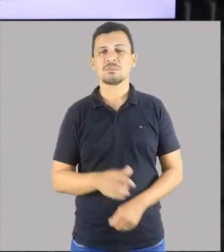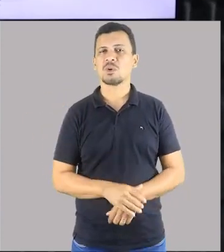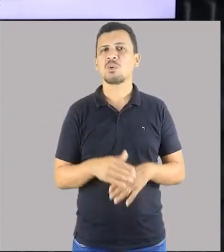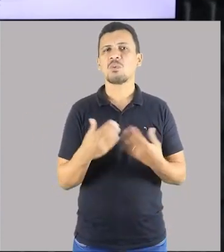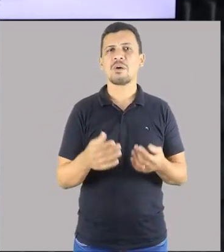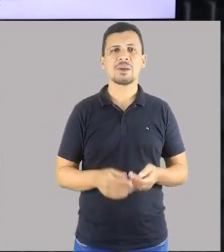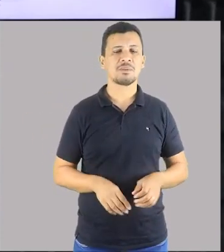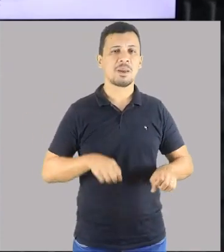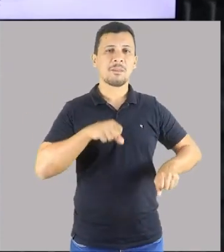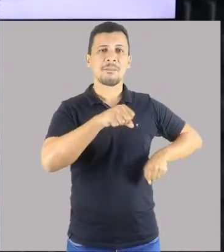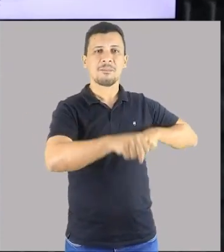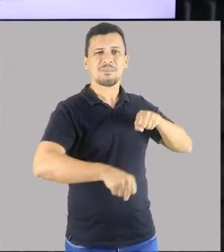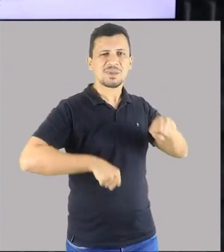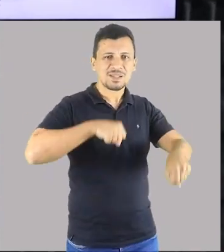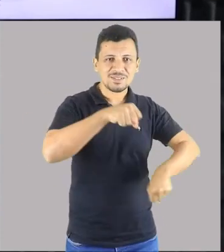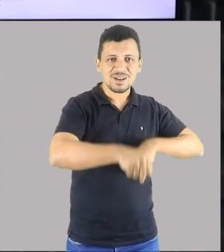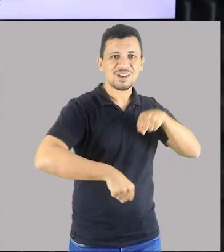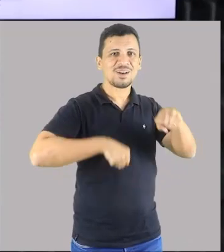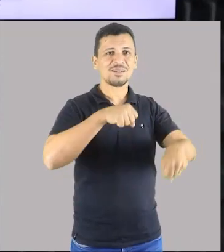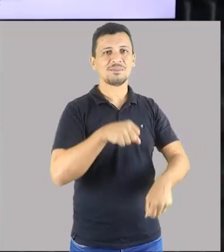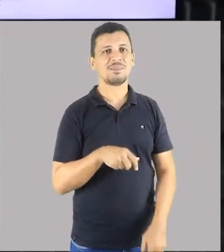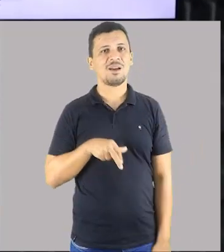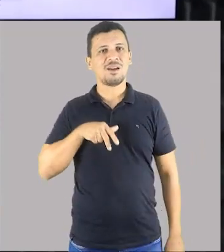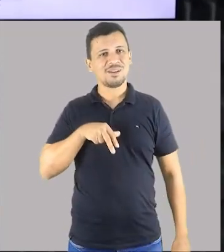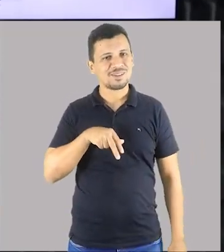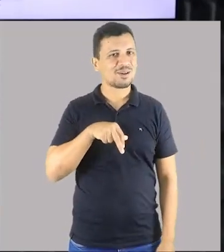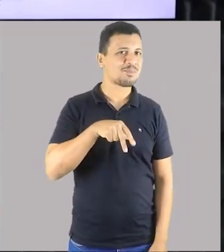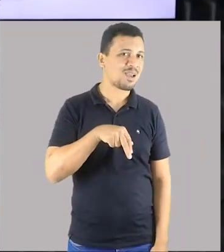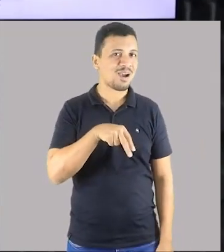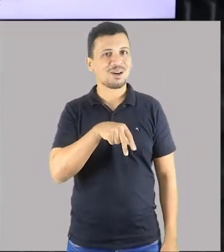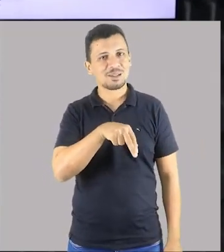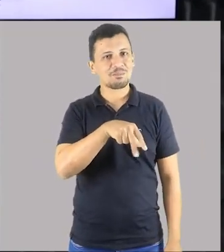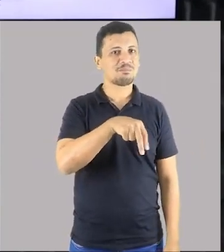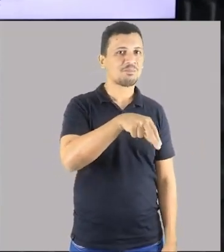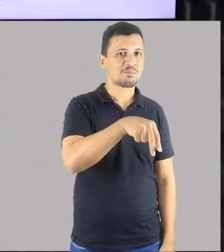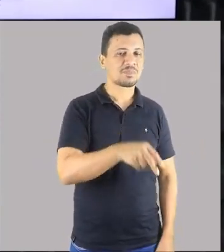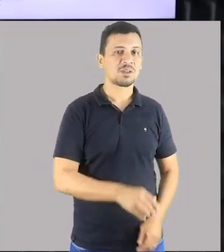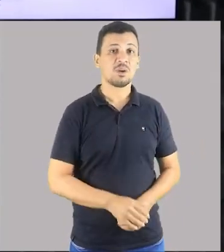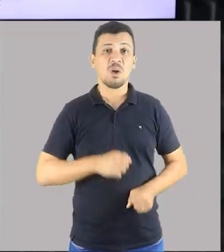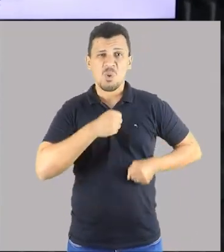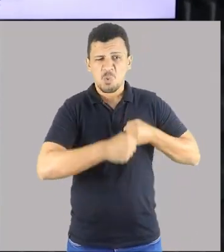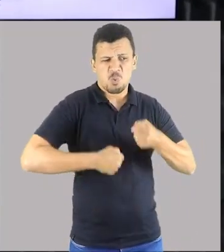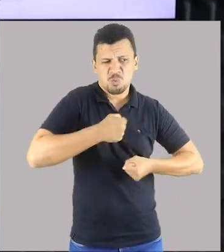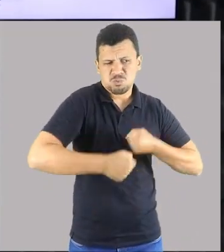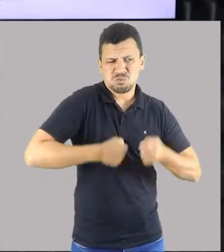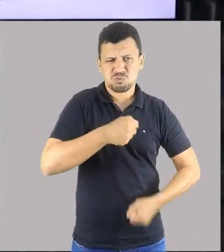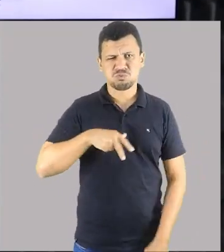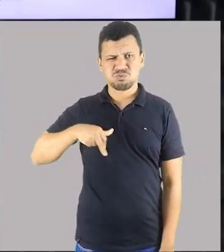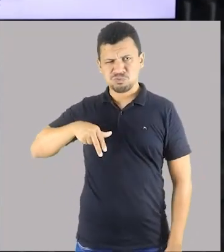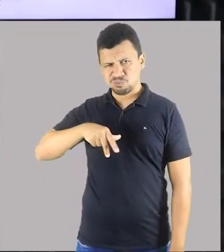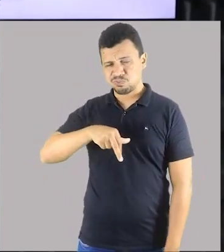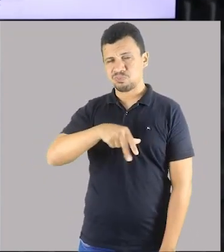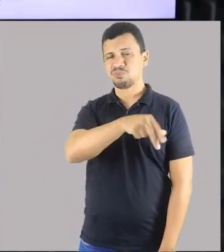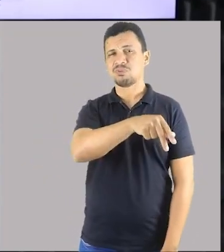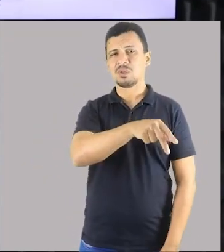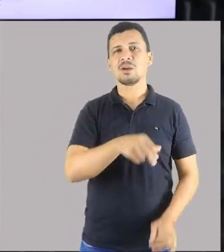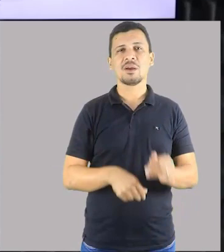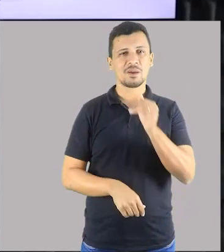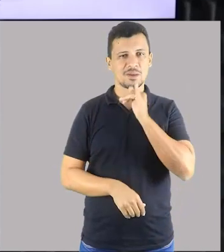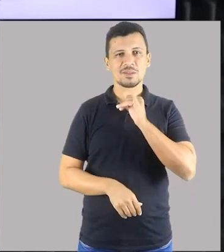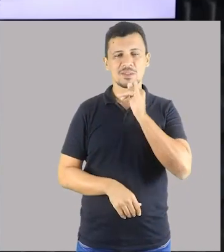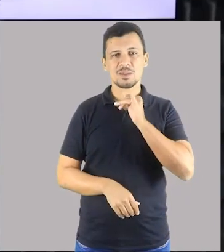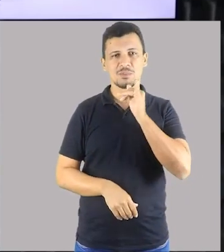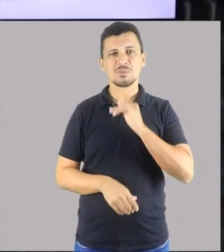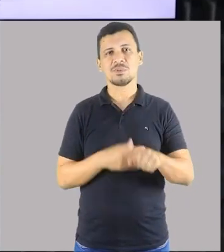exemplo, a pedalada, a caminhada, a corrida, são exemplos de exercícios